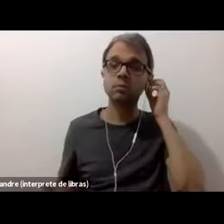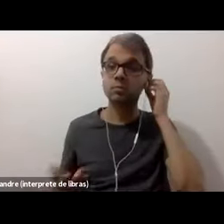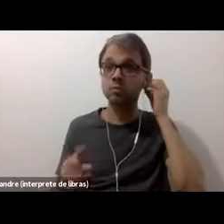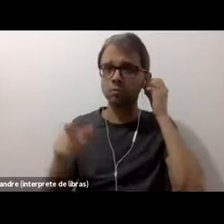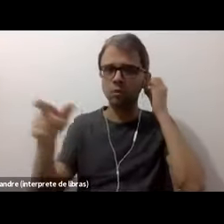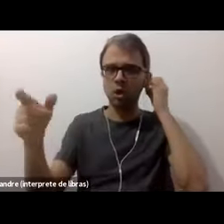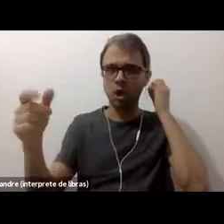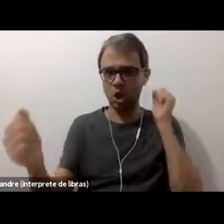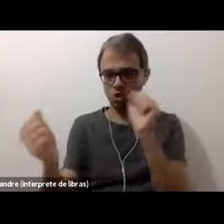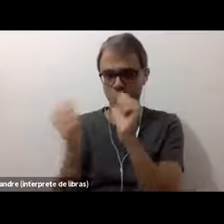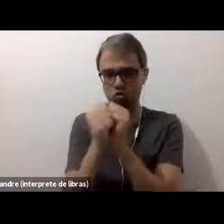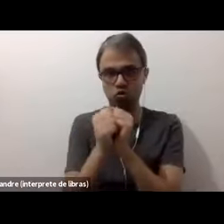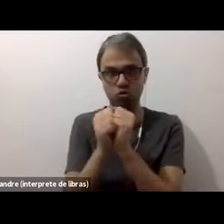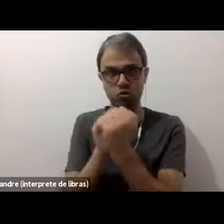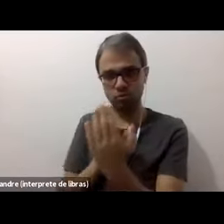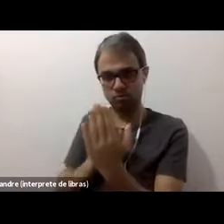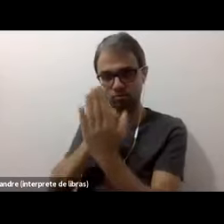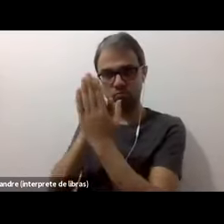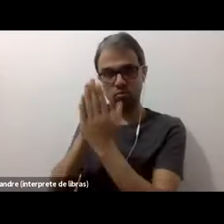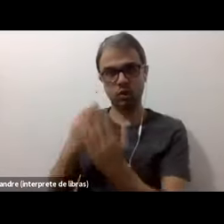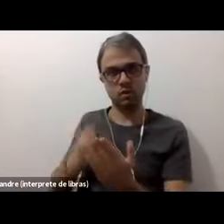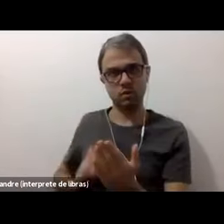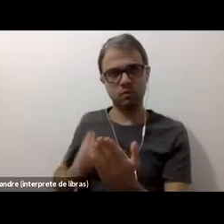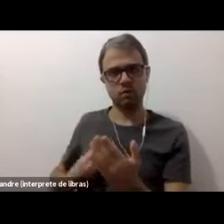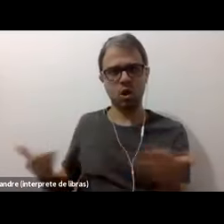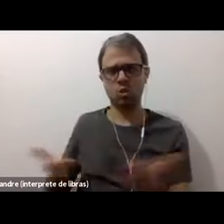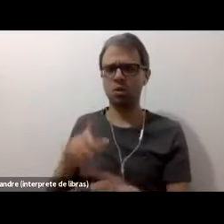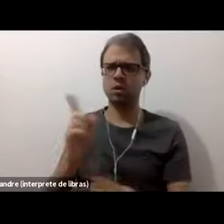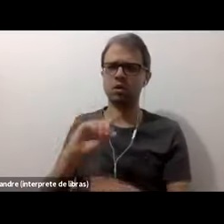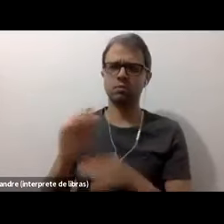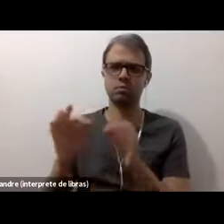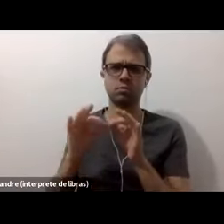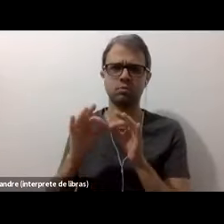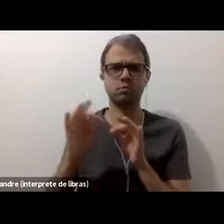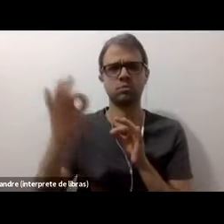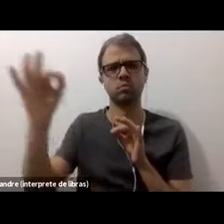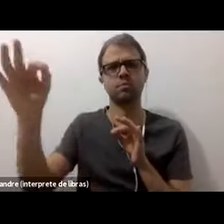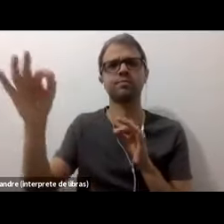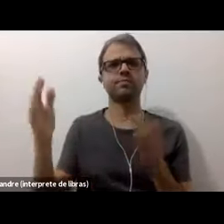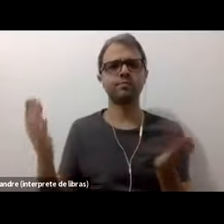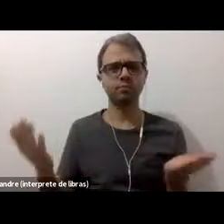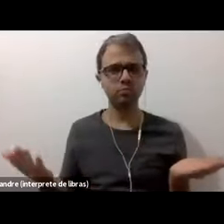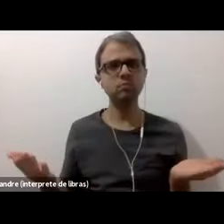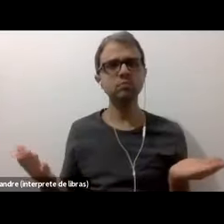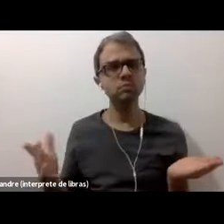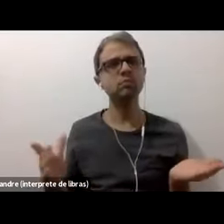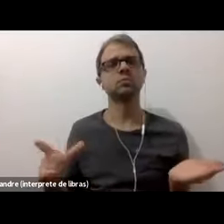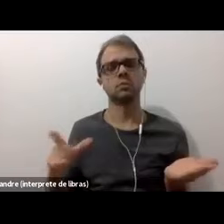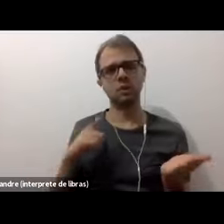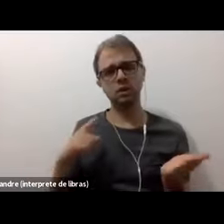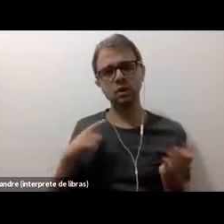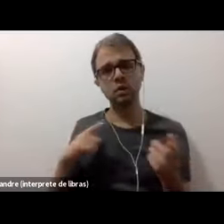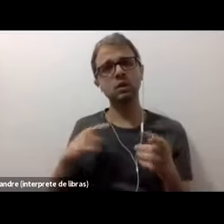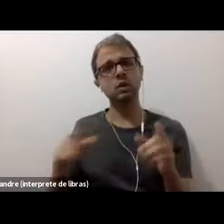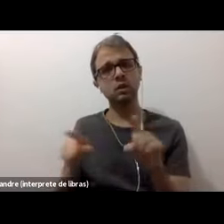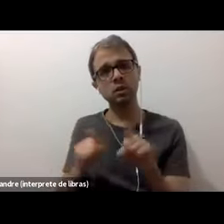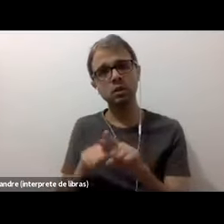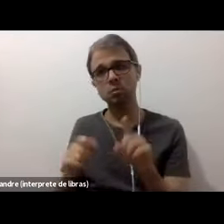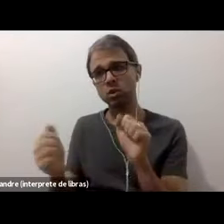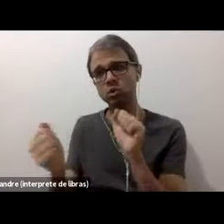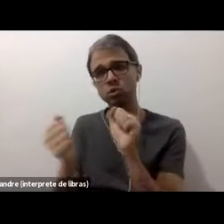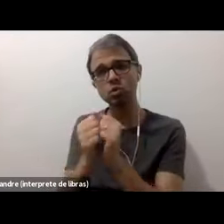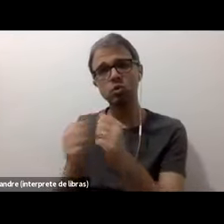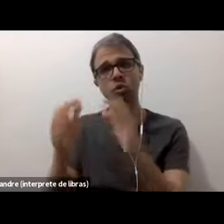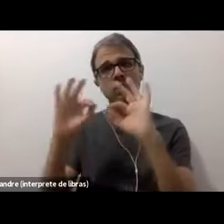Nós podemos, claro, e devemos acolher as famílias também como os nossos olhos e